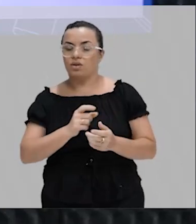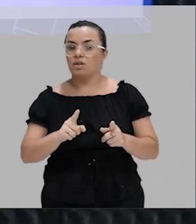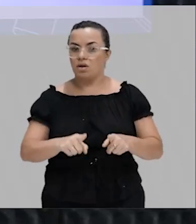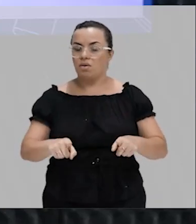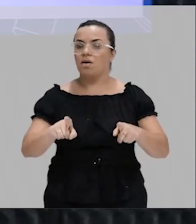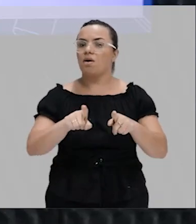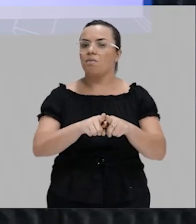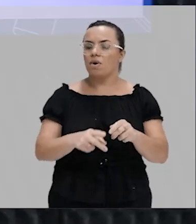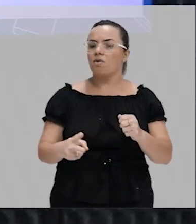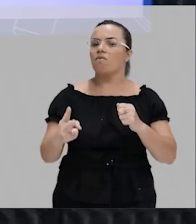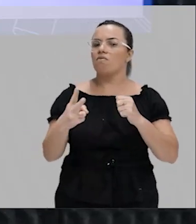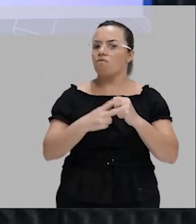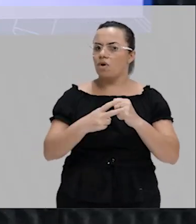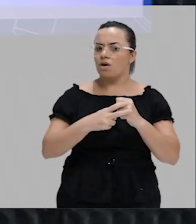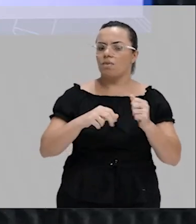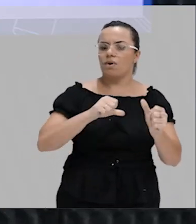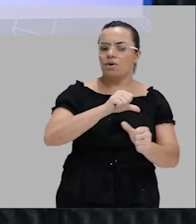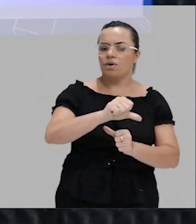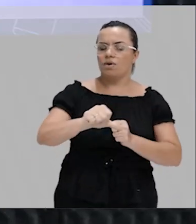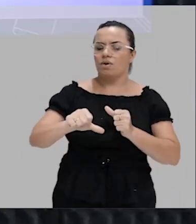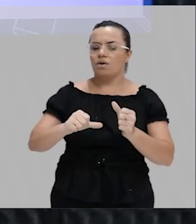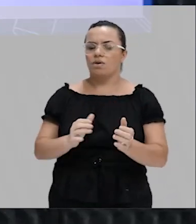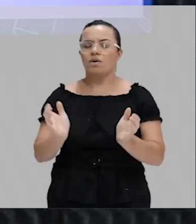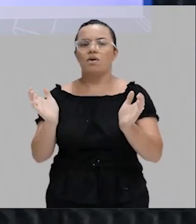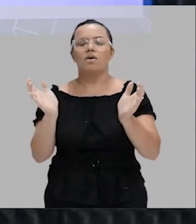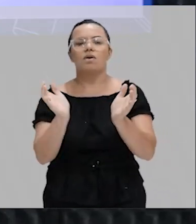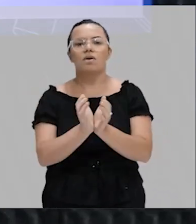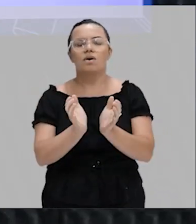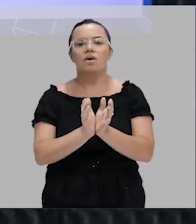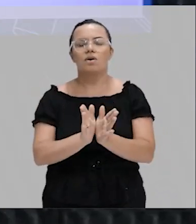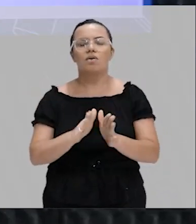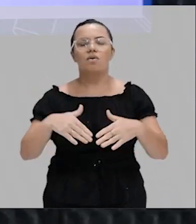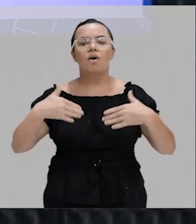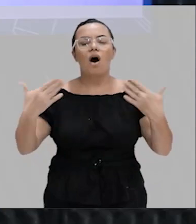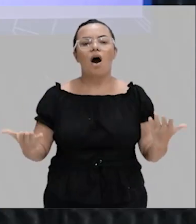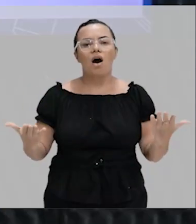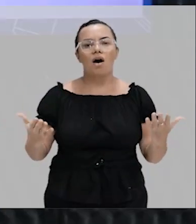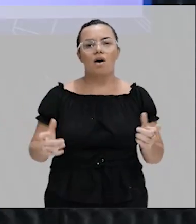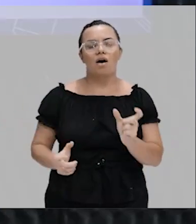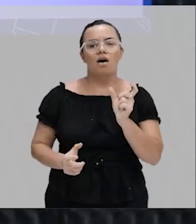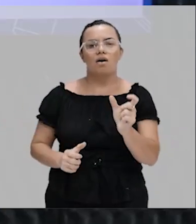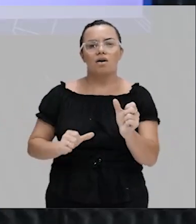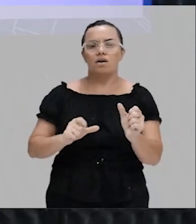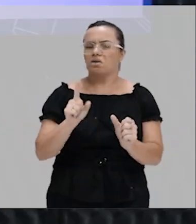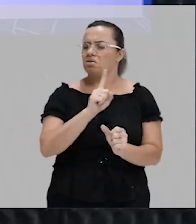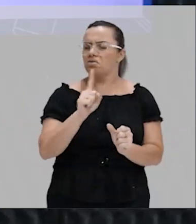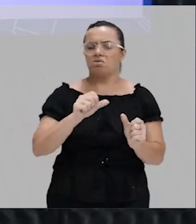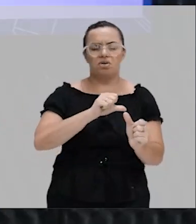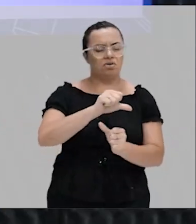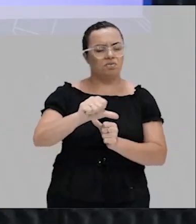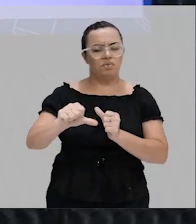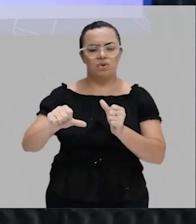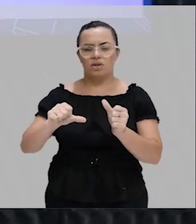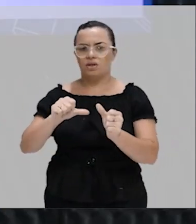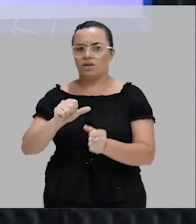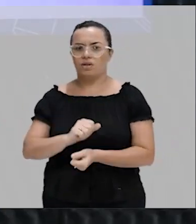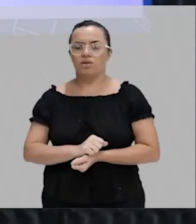palavra variável. E quais são as classes de palavras que são invariáveis? O advérbio, que está